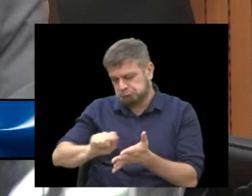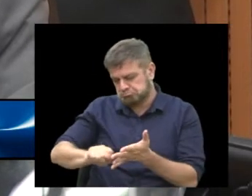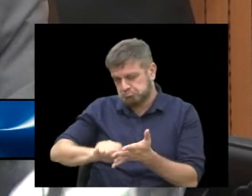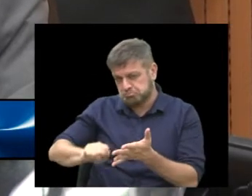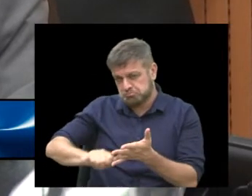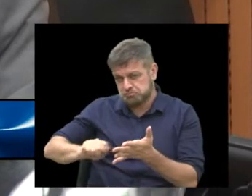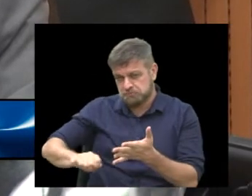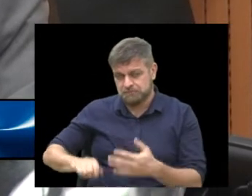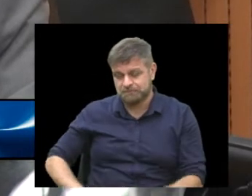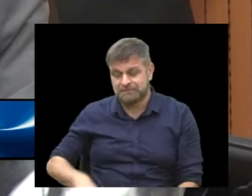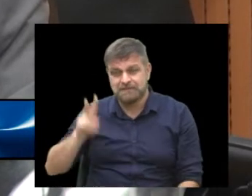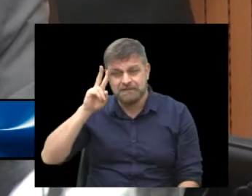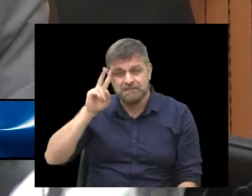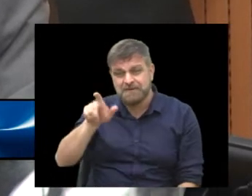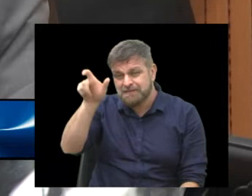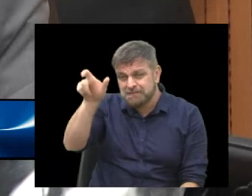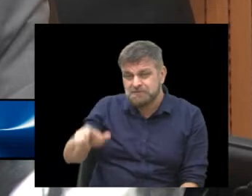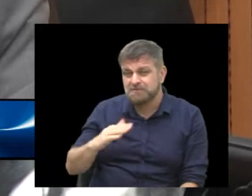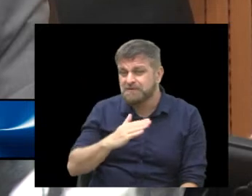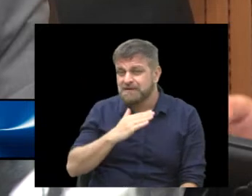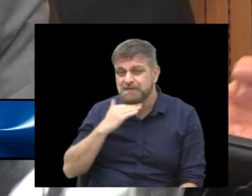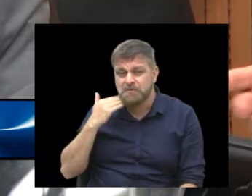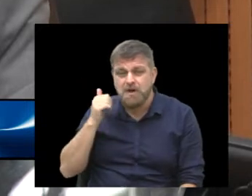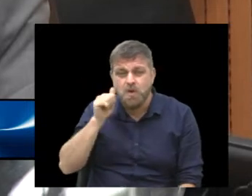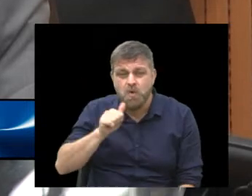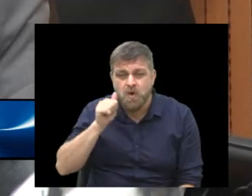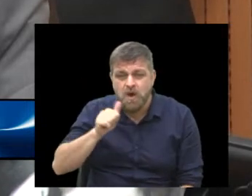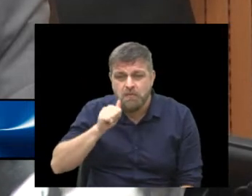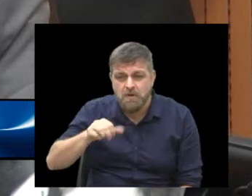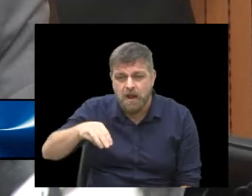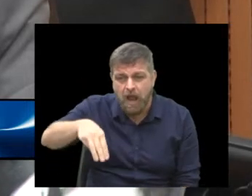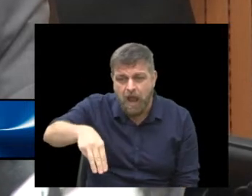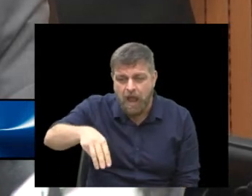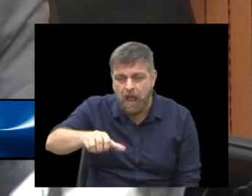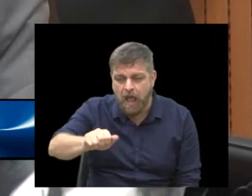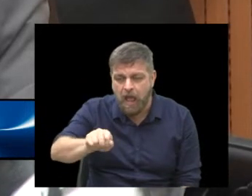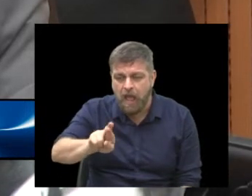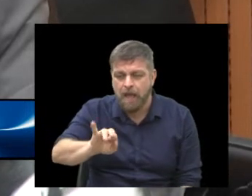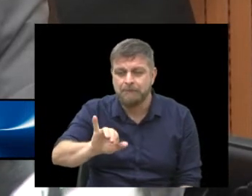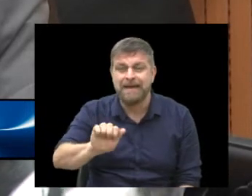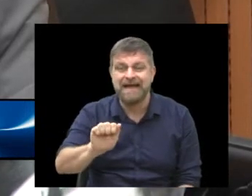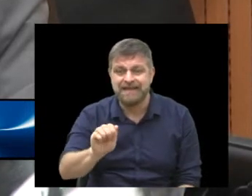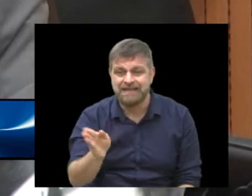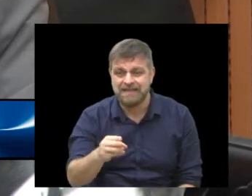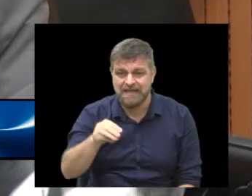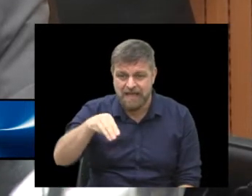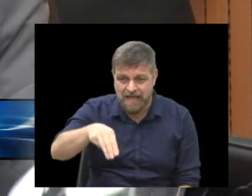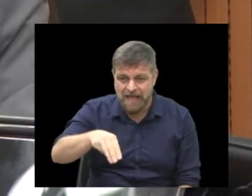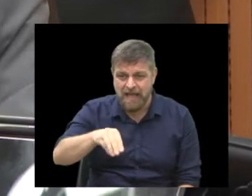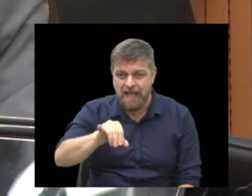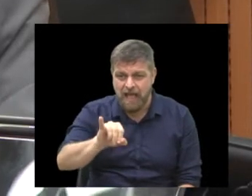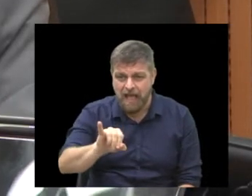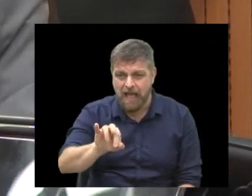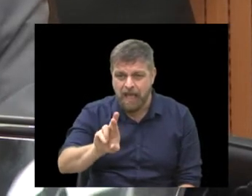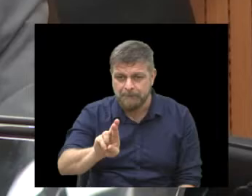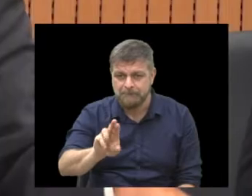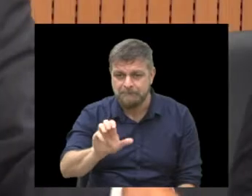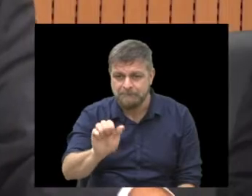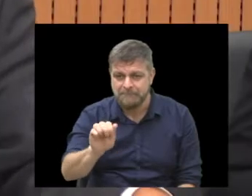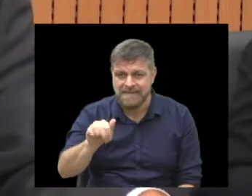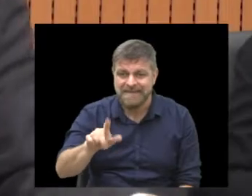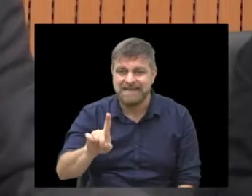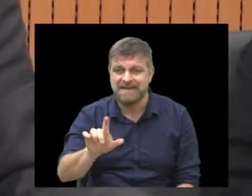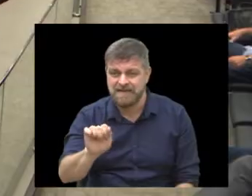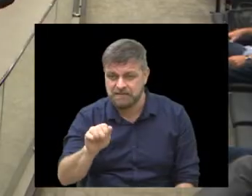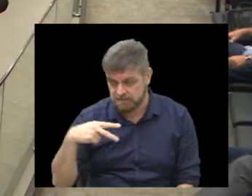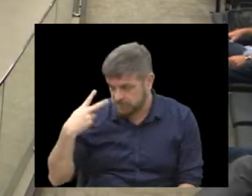manifestação de pesar pelo falecimento da senhora Maria José Miranda. Em discussão, vereadores favoráveis